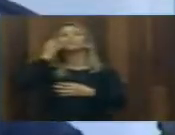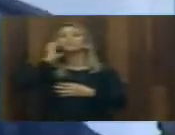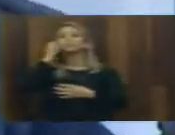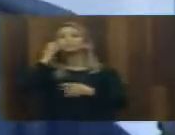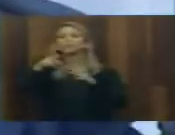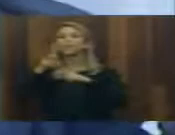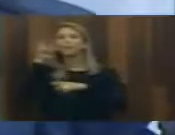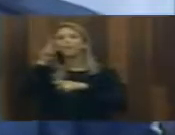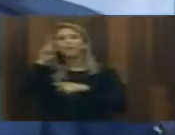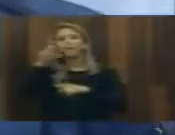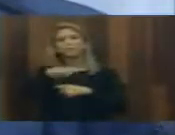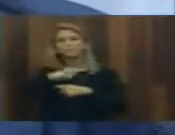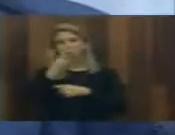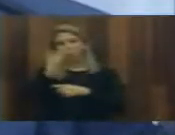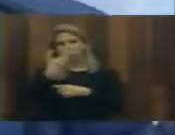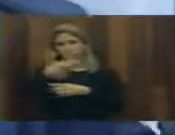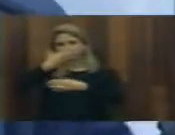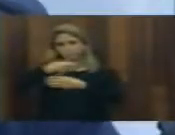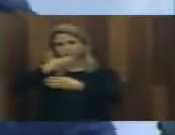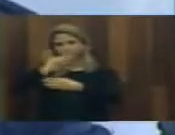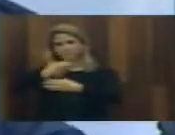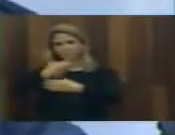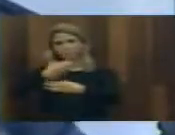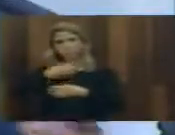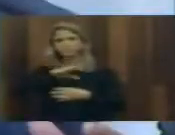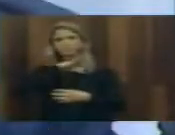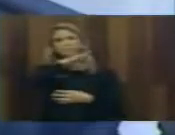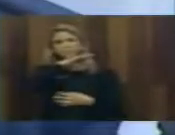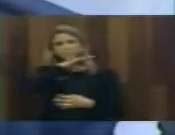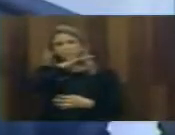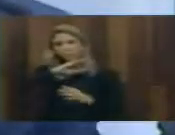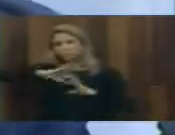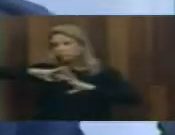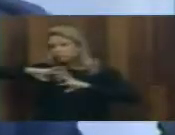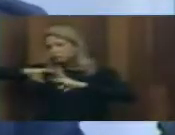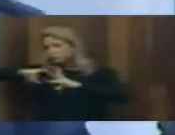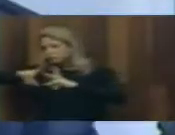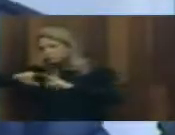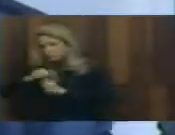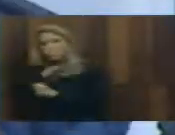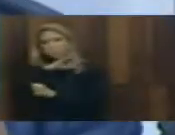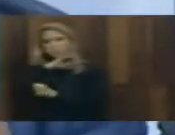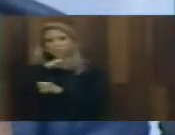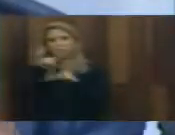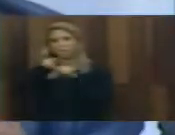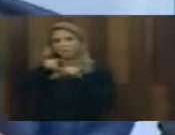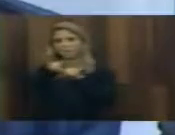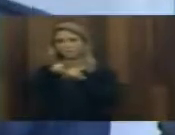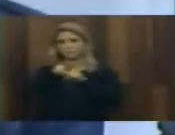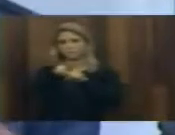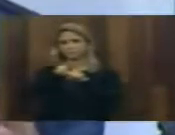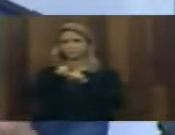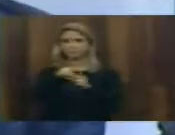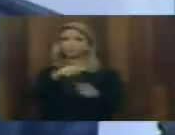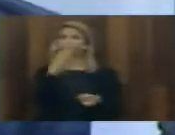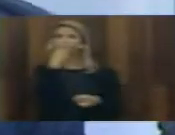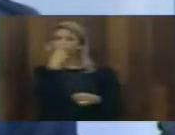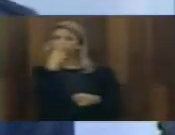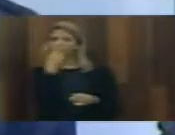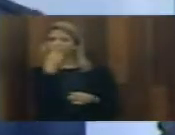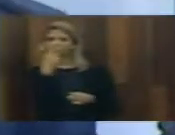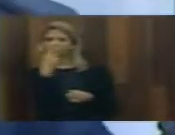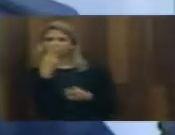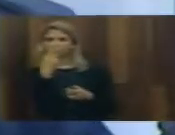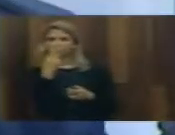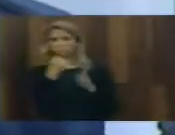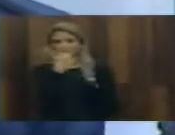no meio, acaba contaminando tudo. Nossa pauta hoje é mais ou menos semelhante a esse ditado